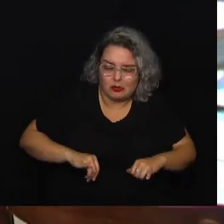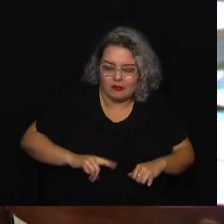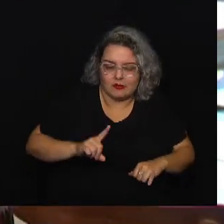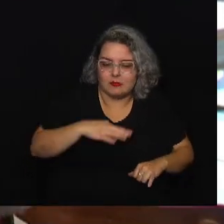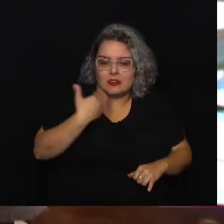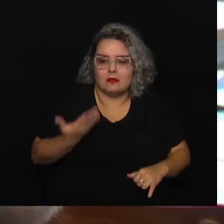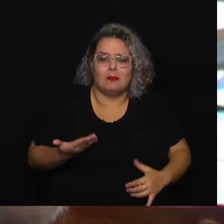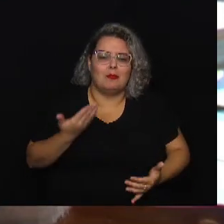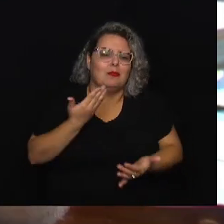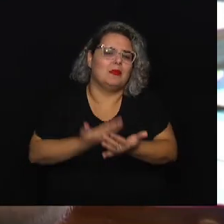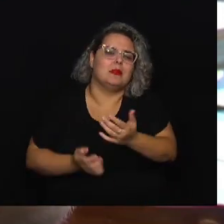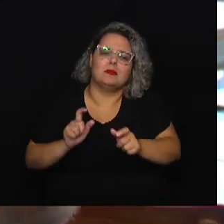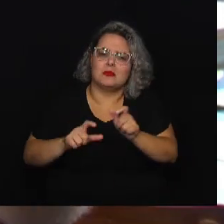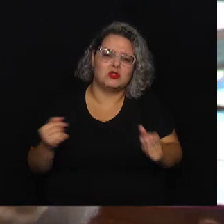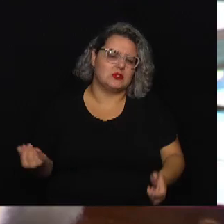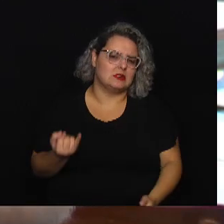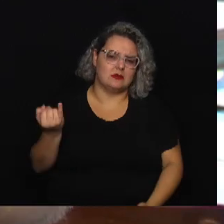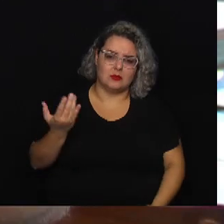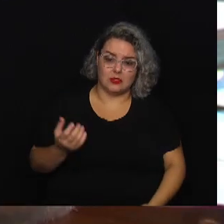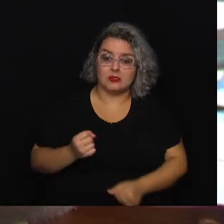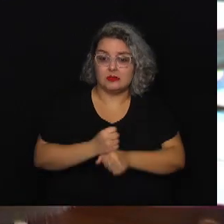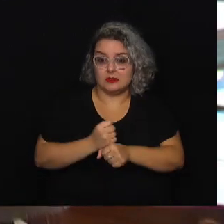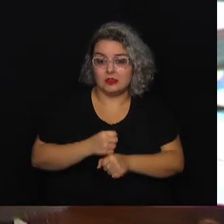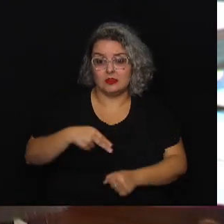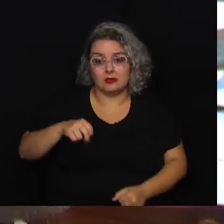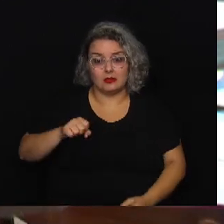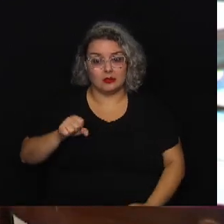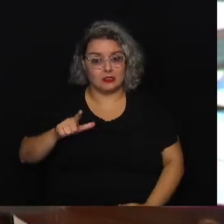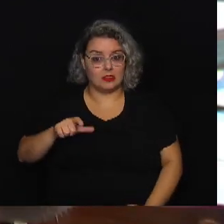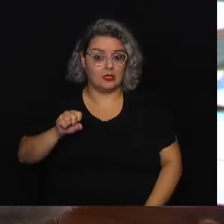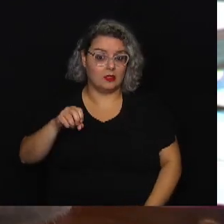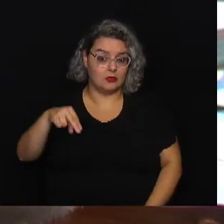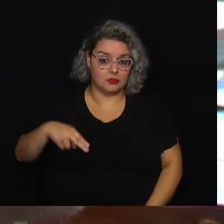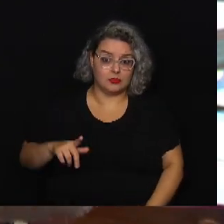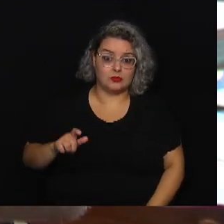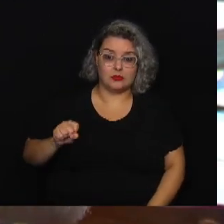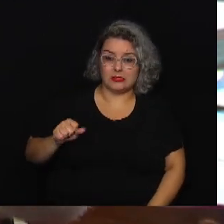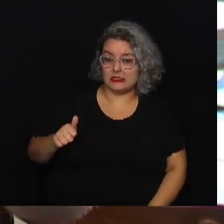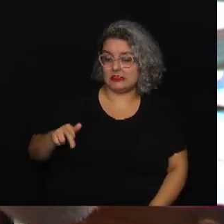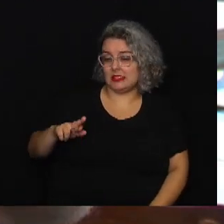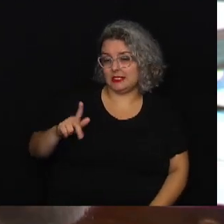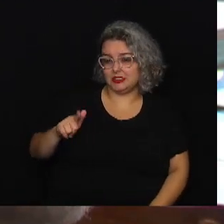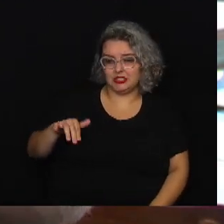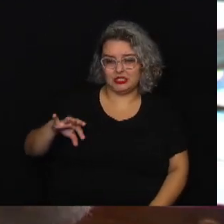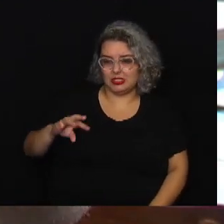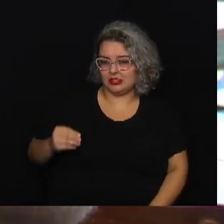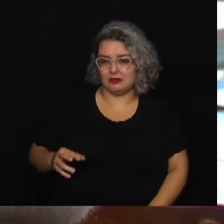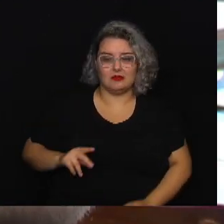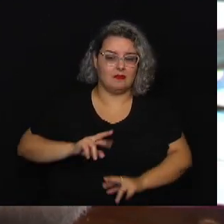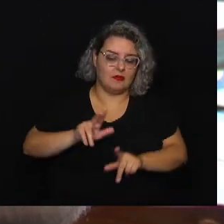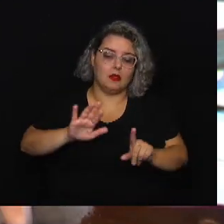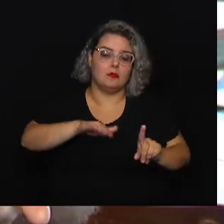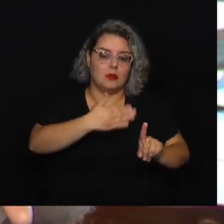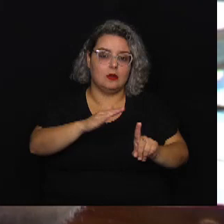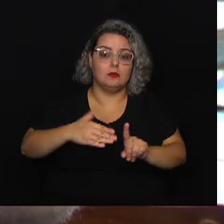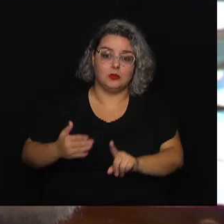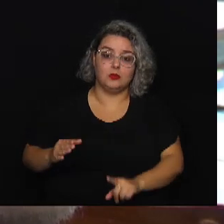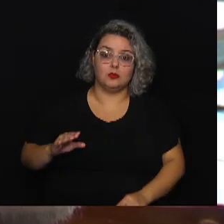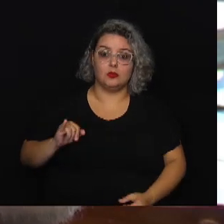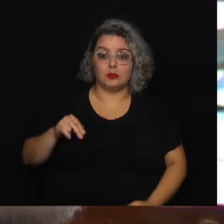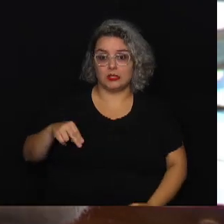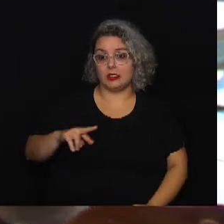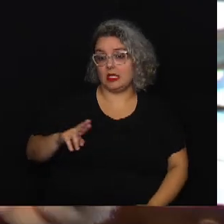brasileira esse ano, né? Inclusive Nelson Sargento, entre tantos homenageados, inclusive do enredo, que é